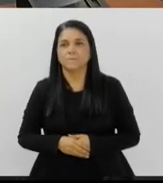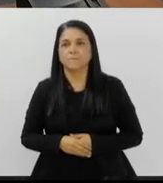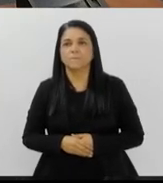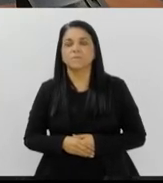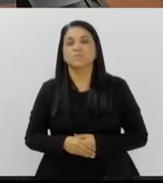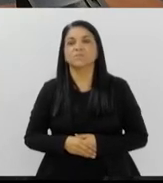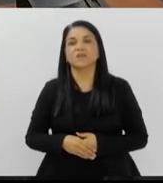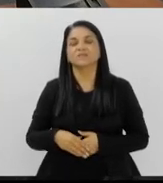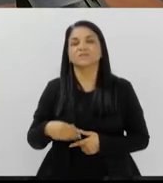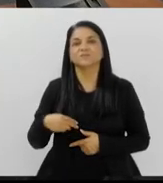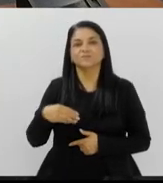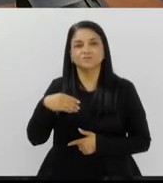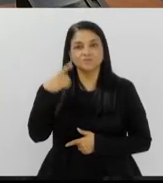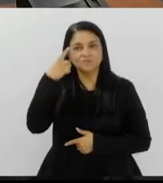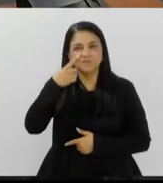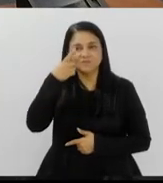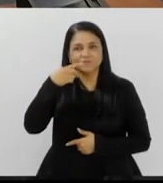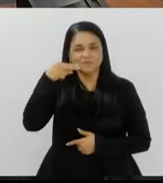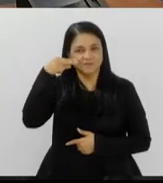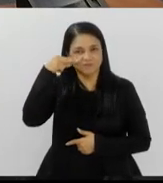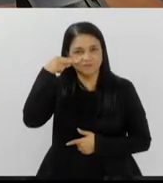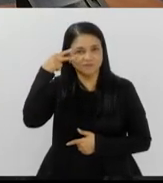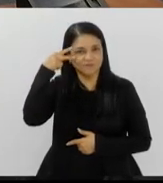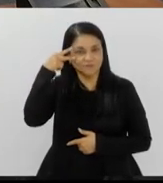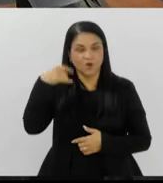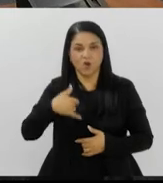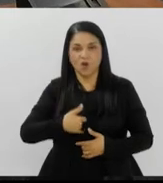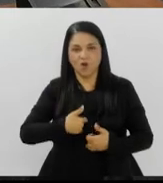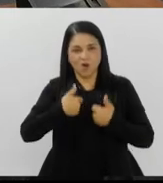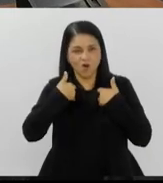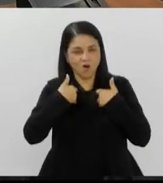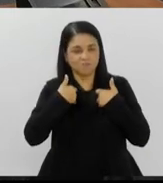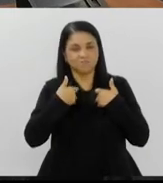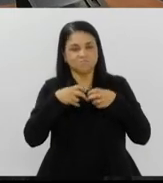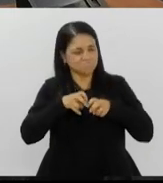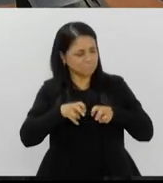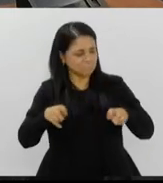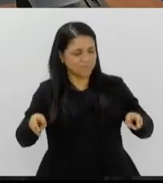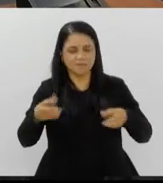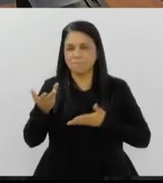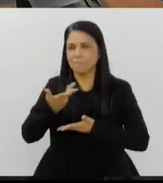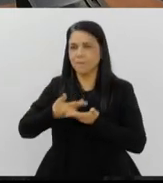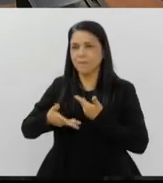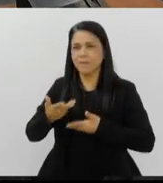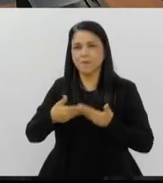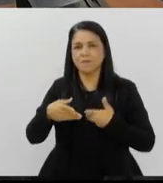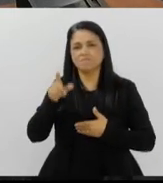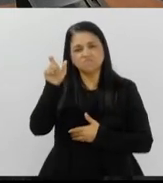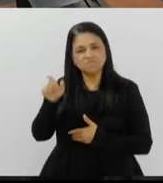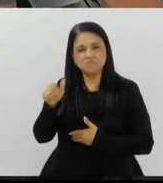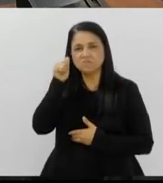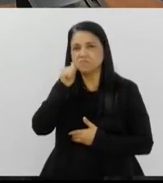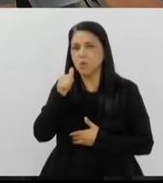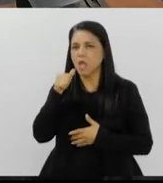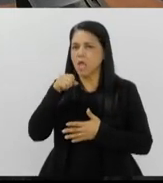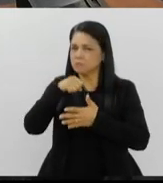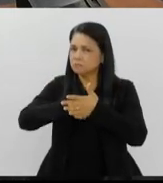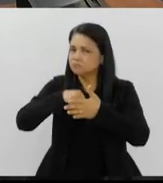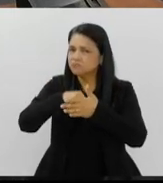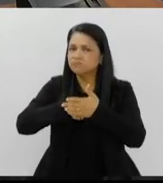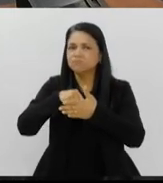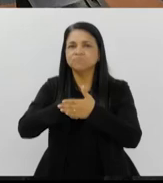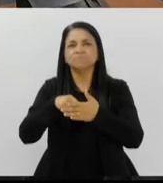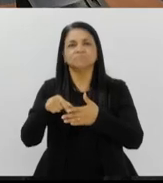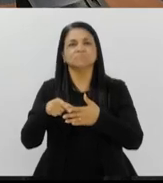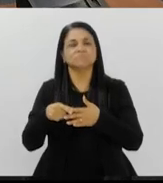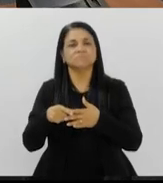Tia Ju, muito honrada em poder dividir essa mesa com você. Você é uma mulher guerreira, combativa,